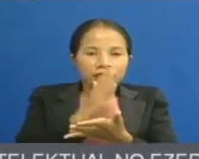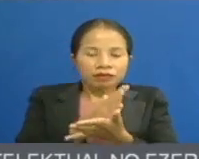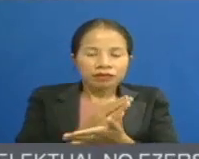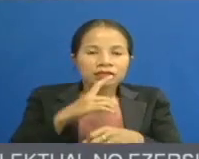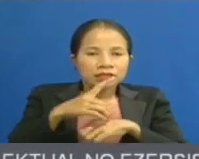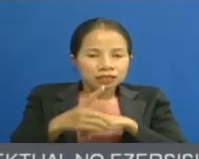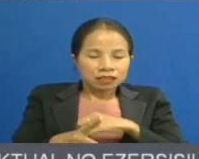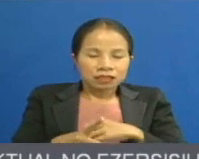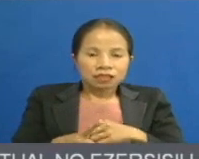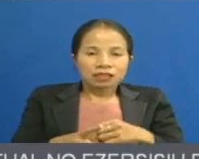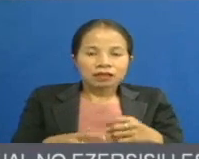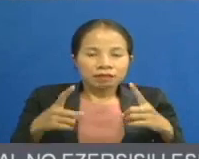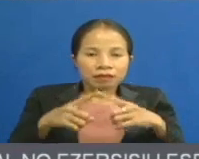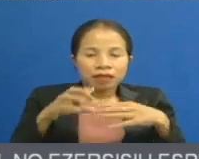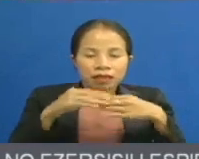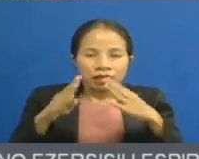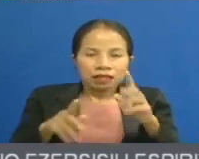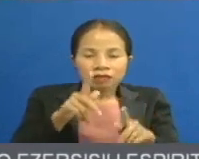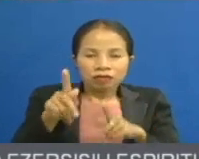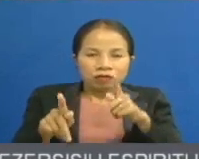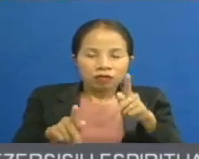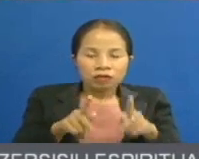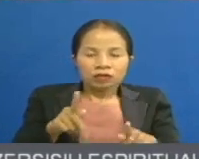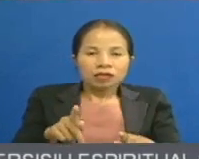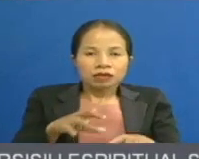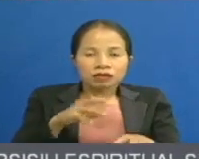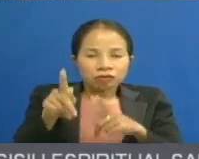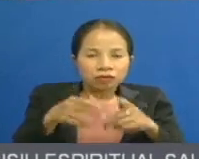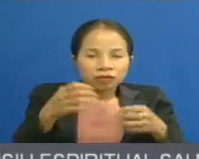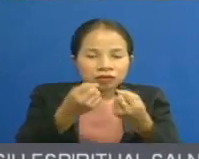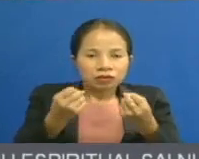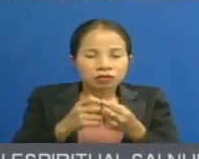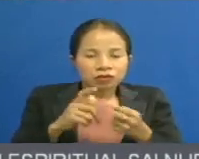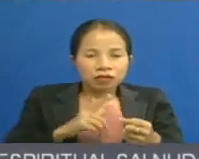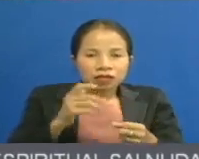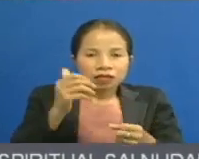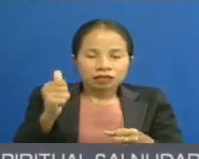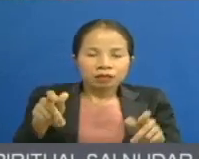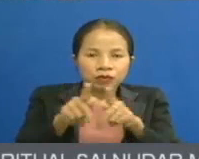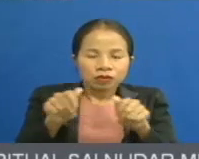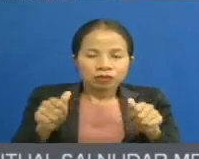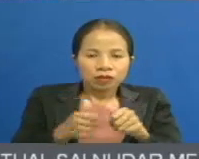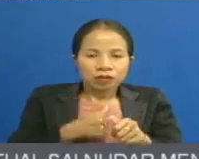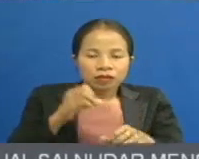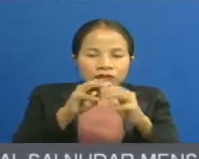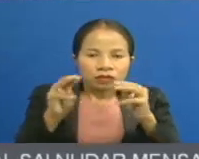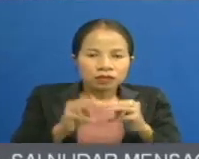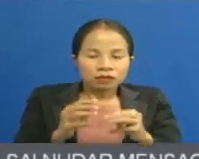risco desastre naturais ba liderança comunitária na comunidade e suku casa posto administrativo Ainaro município